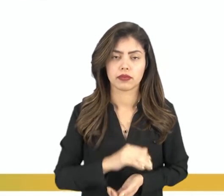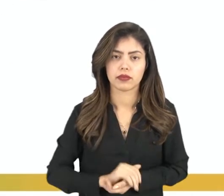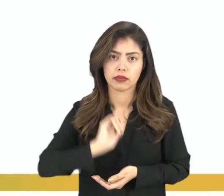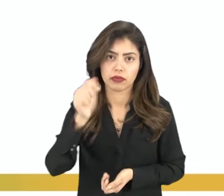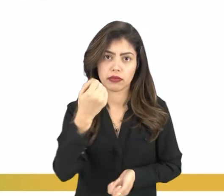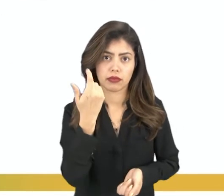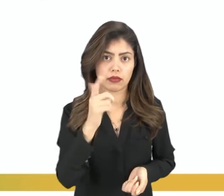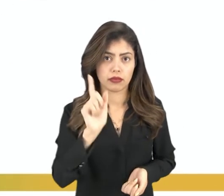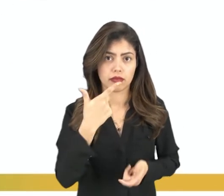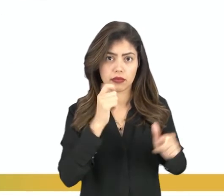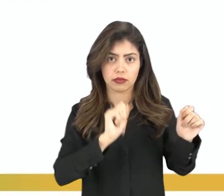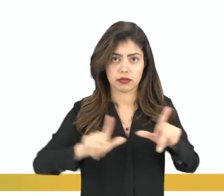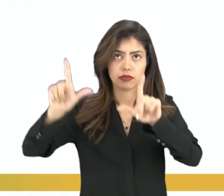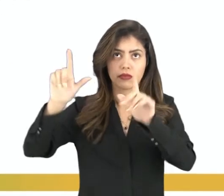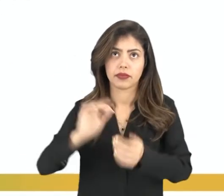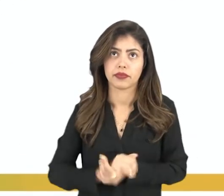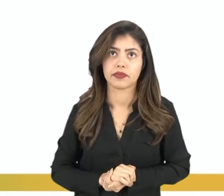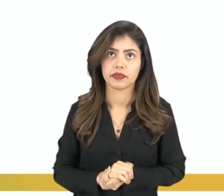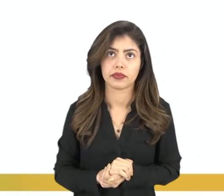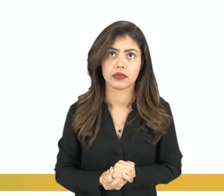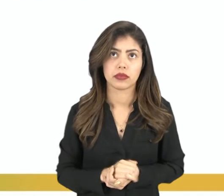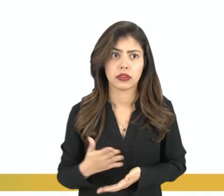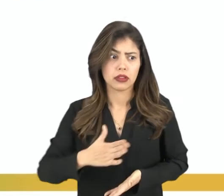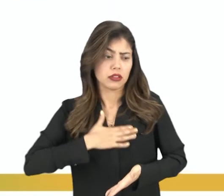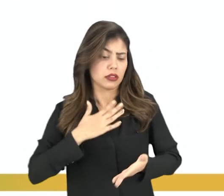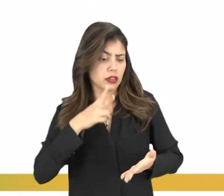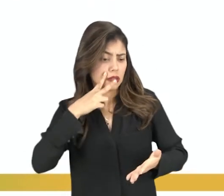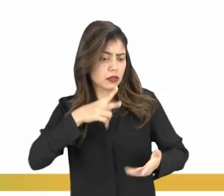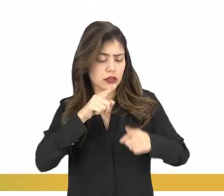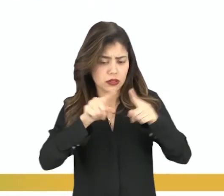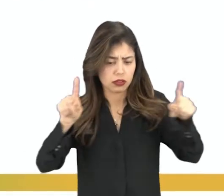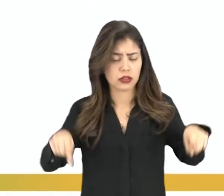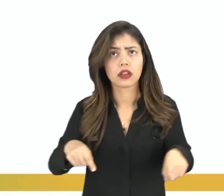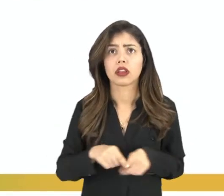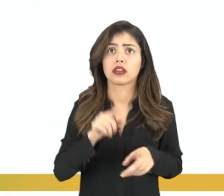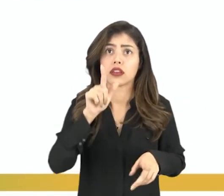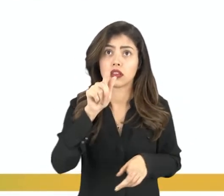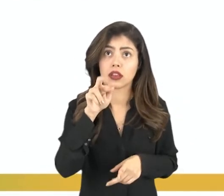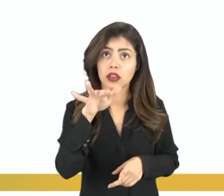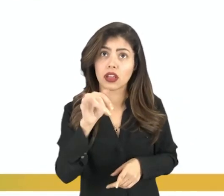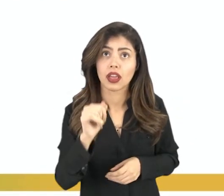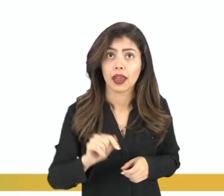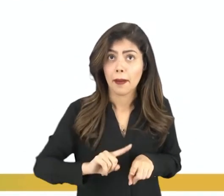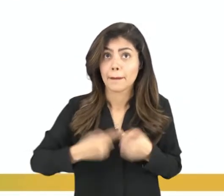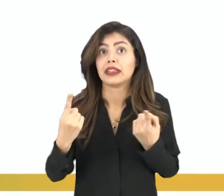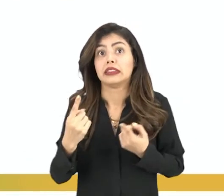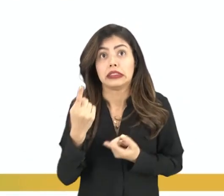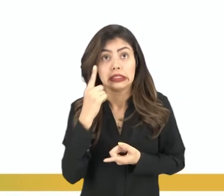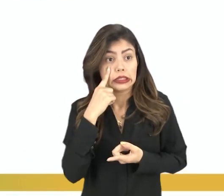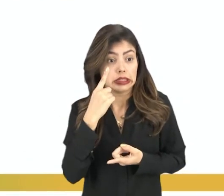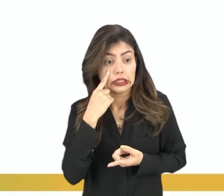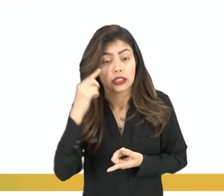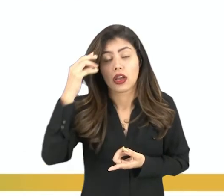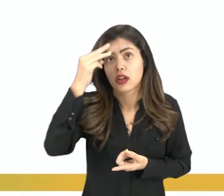A próxima imagem é este espantoso quadro de Goya, é uma das imagens mais memoráveis